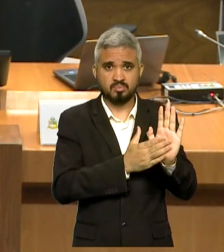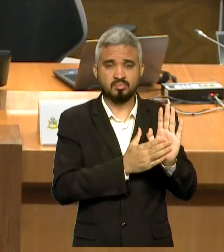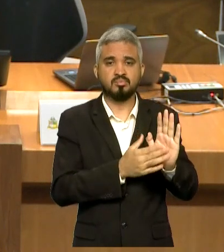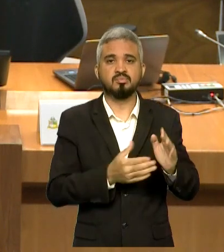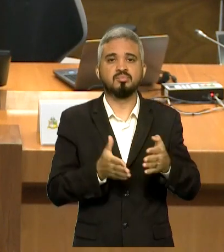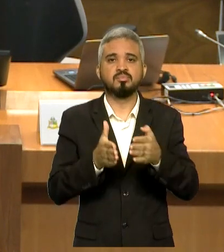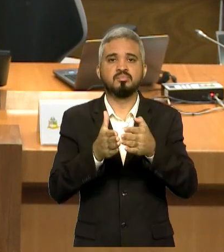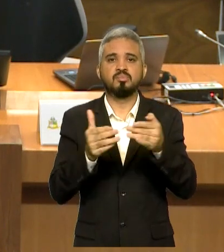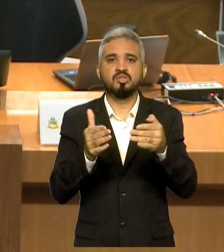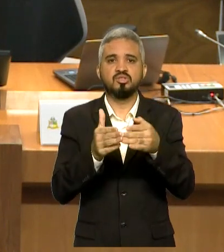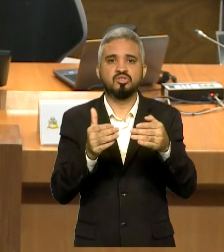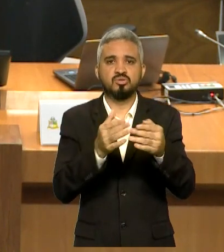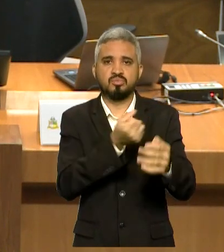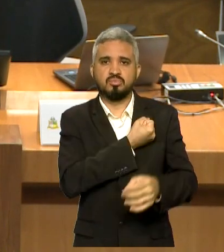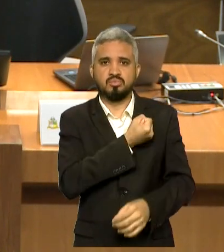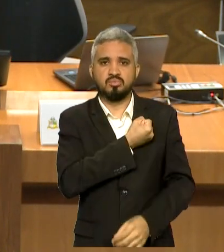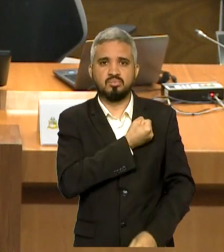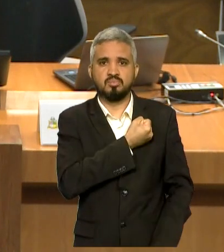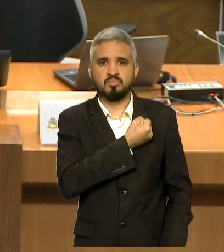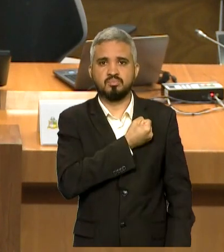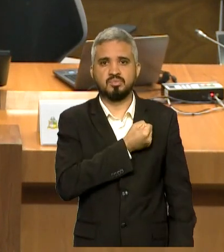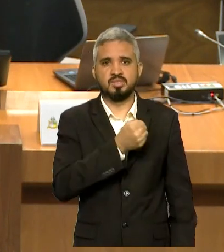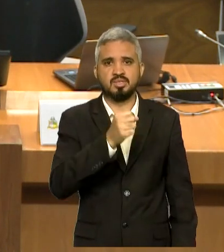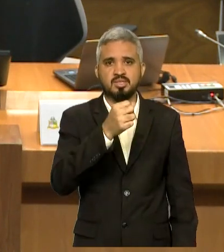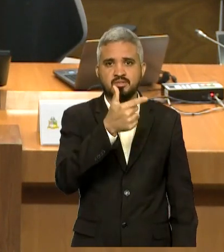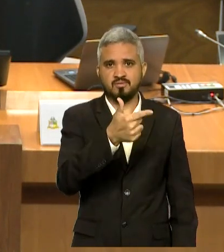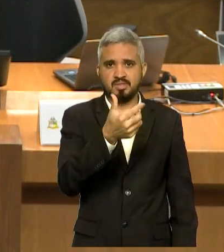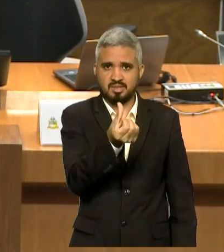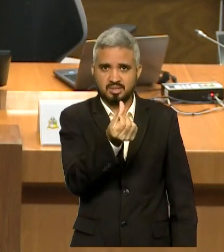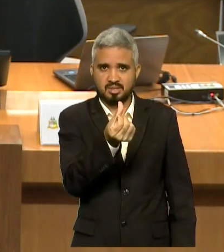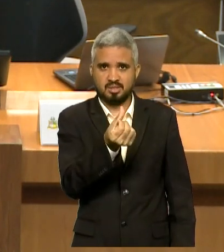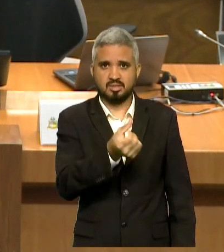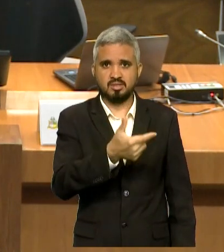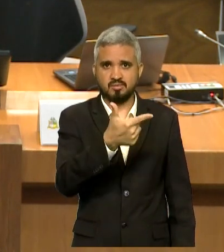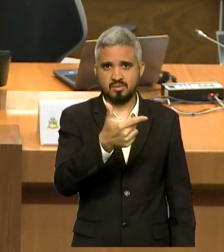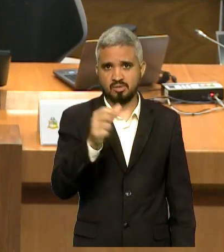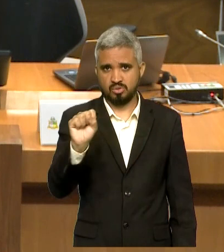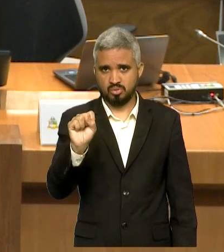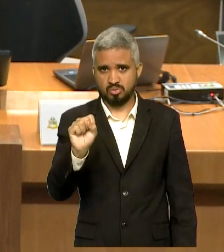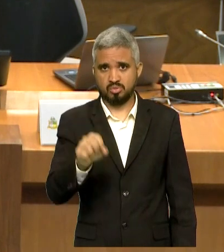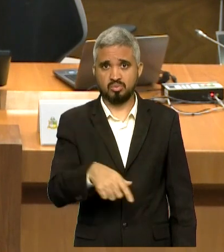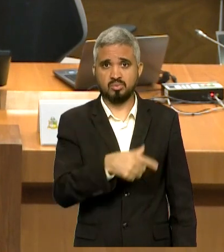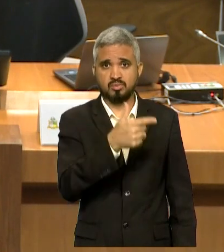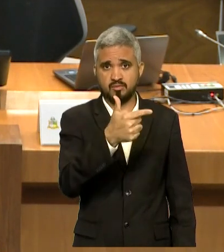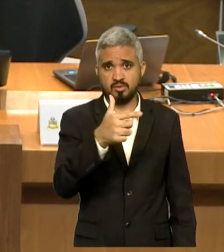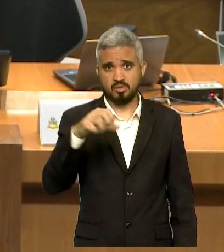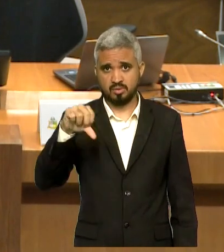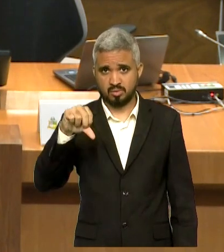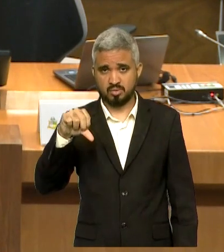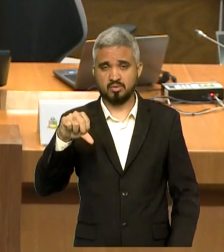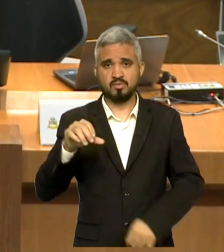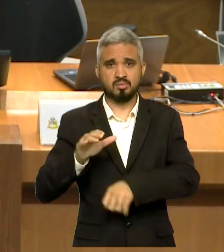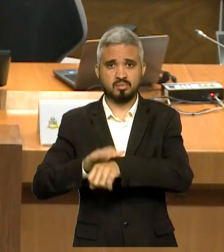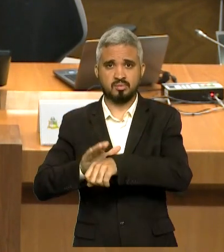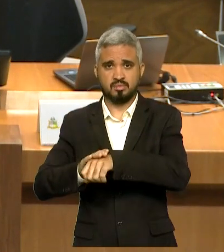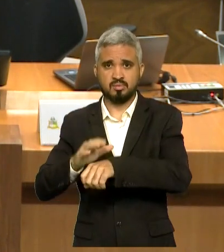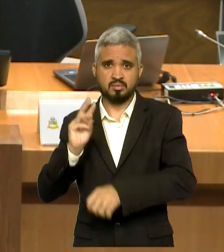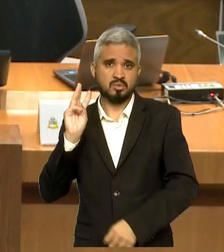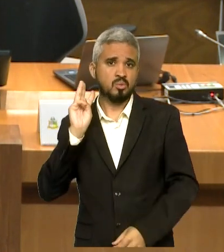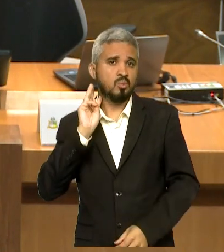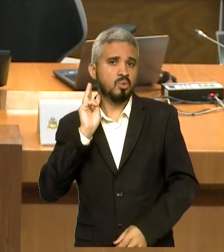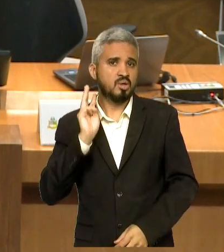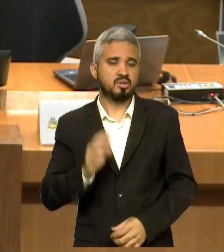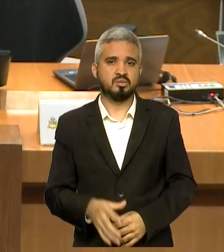requerimentos. Requerimentos número 026, 028 e 029, de autoria do deputado Wellington do